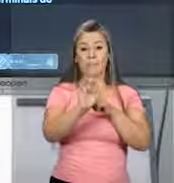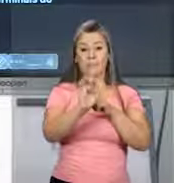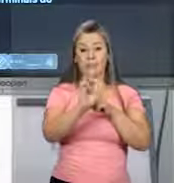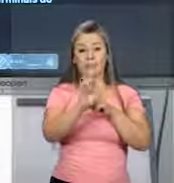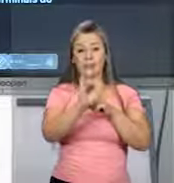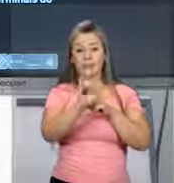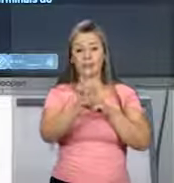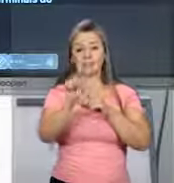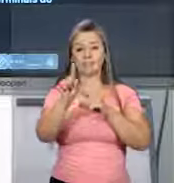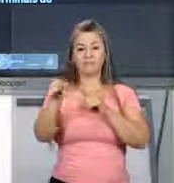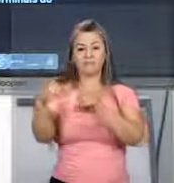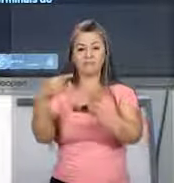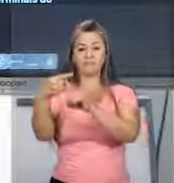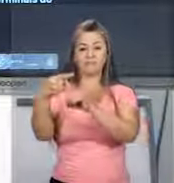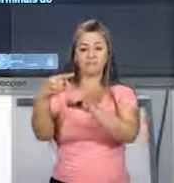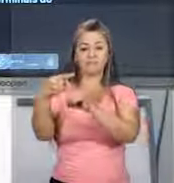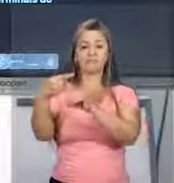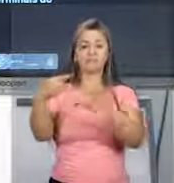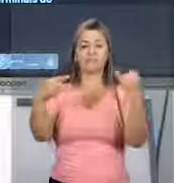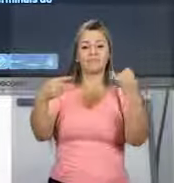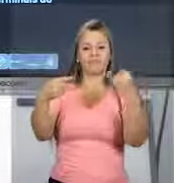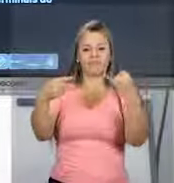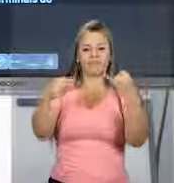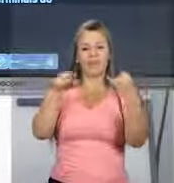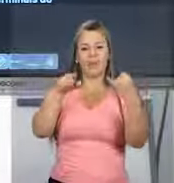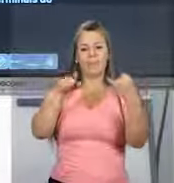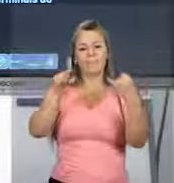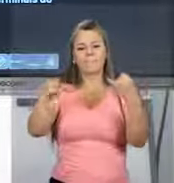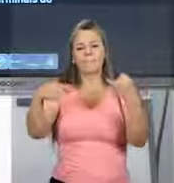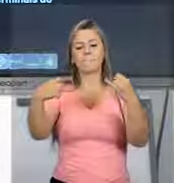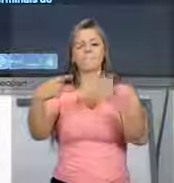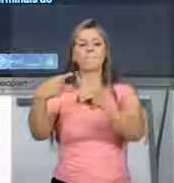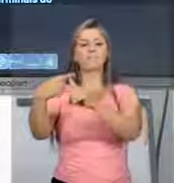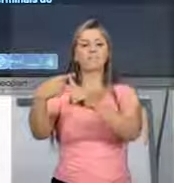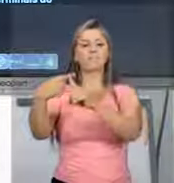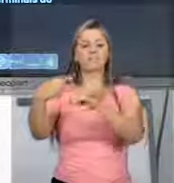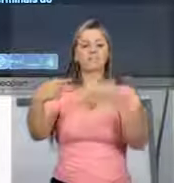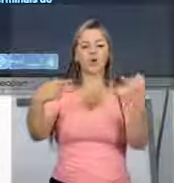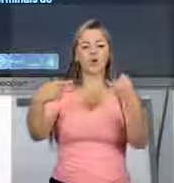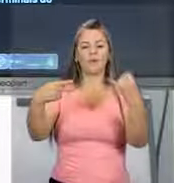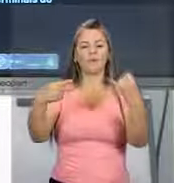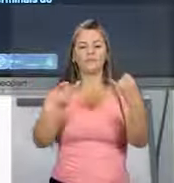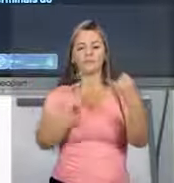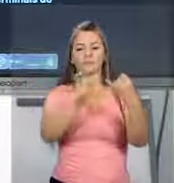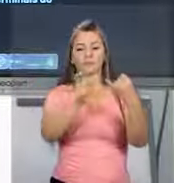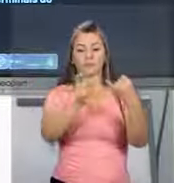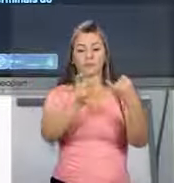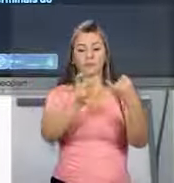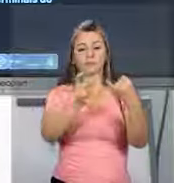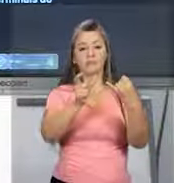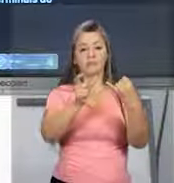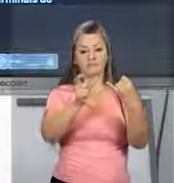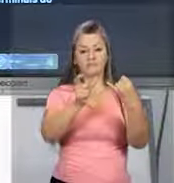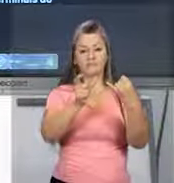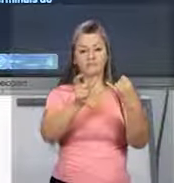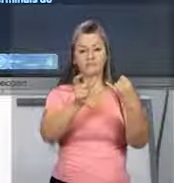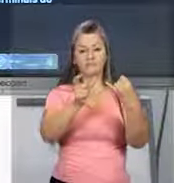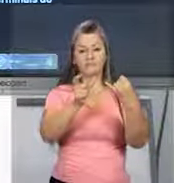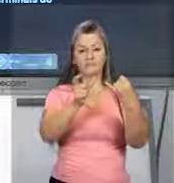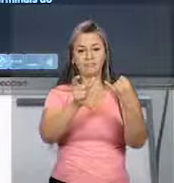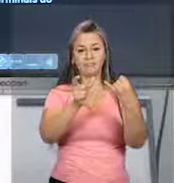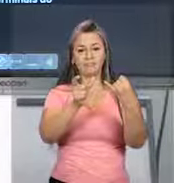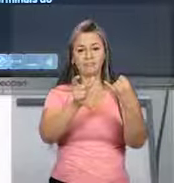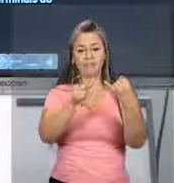um polo com um potencial elétrico positivo, um outro polo com um potencial